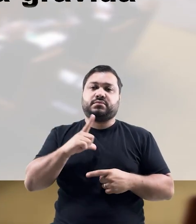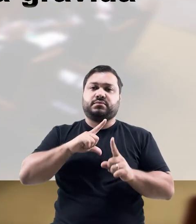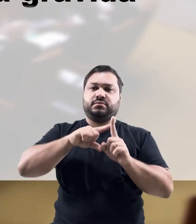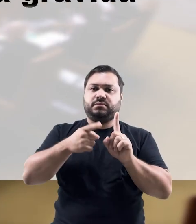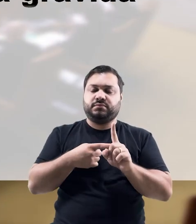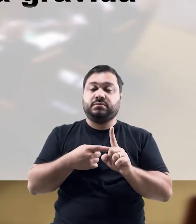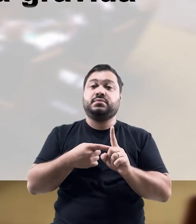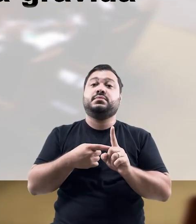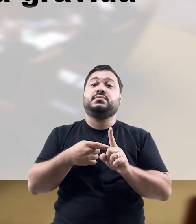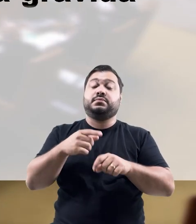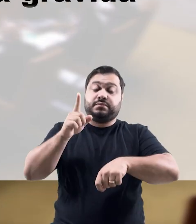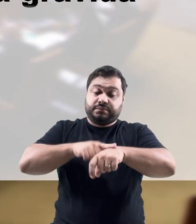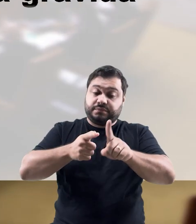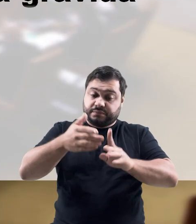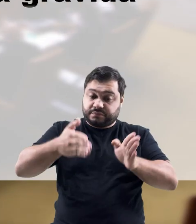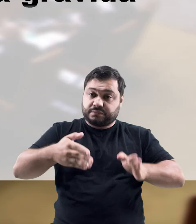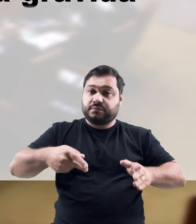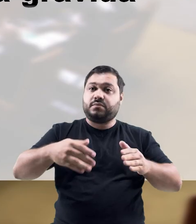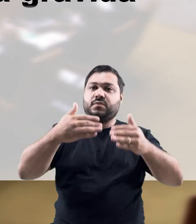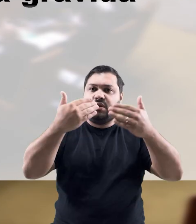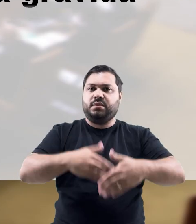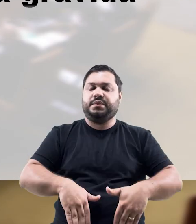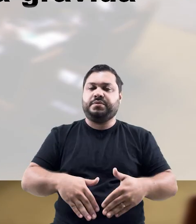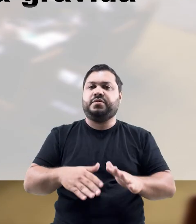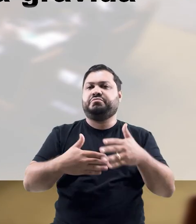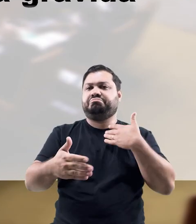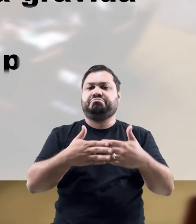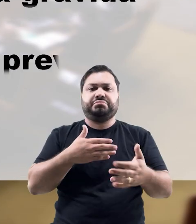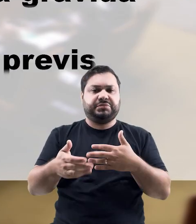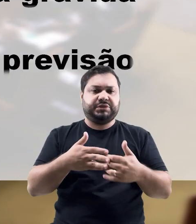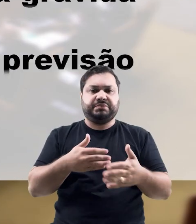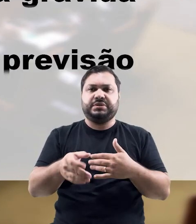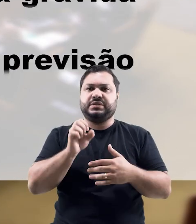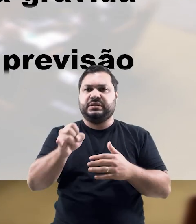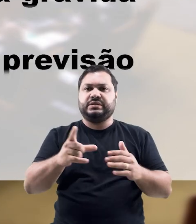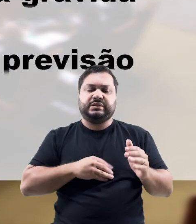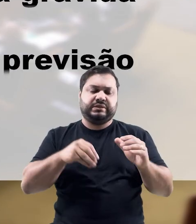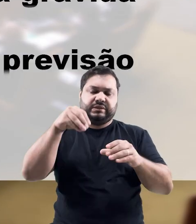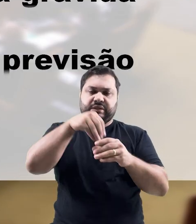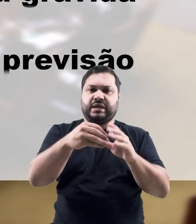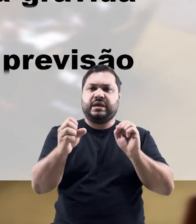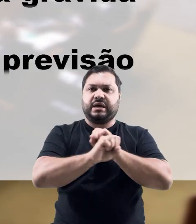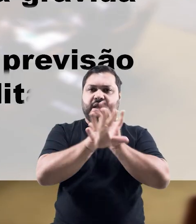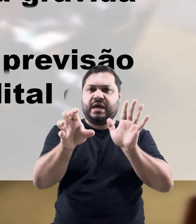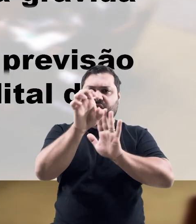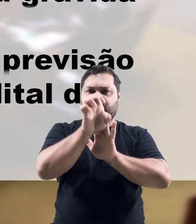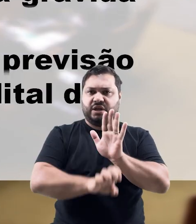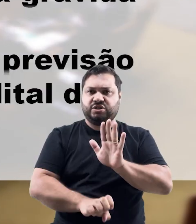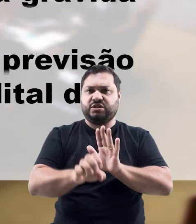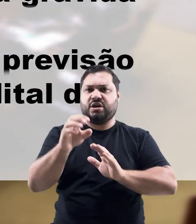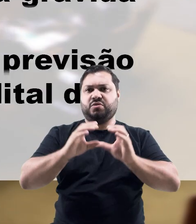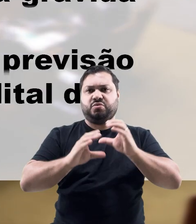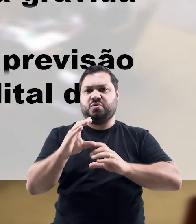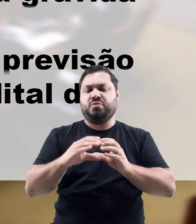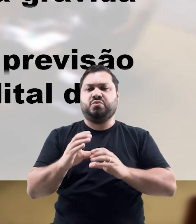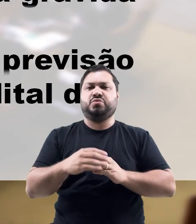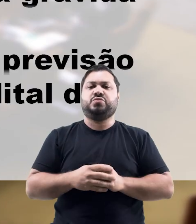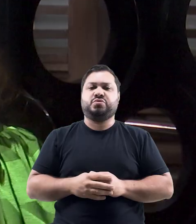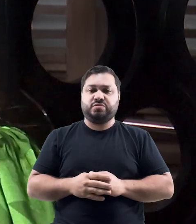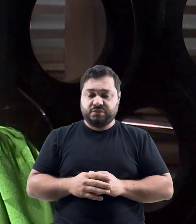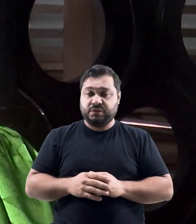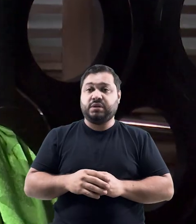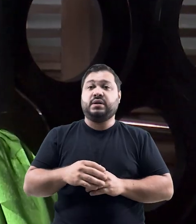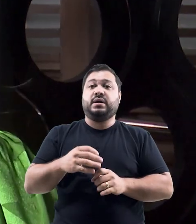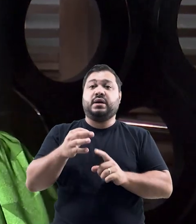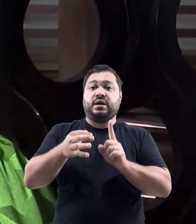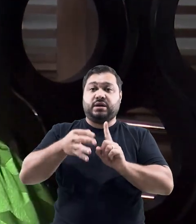esteja grávida à época de sua realização, independente da previsão expressa em edital do concurso público.